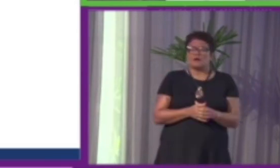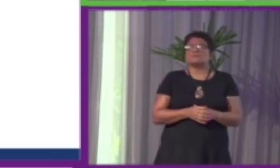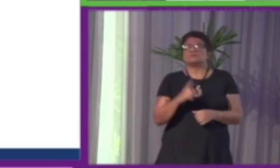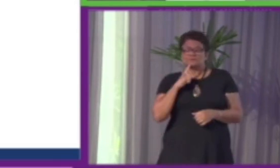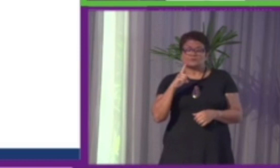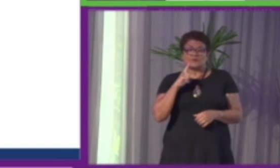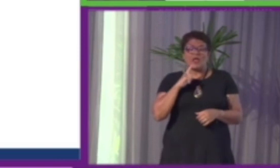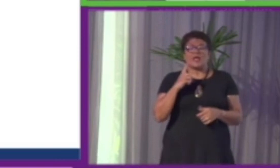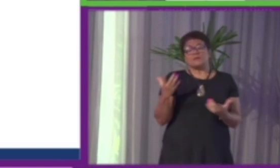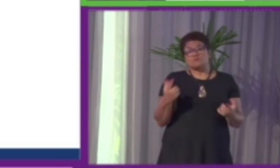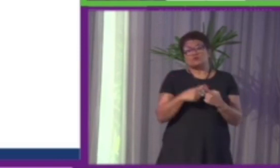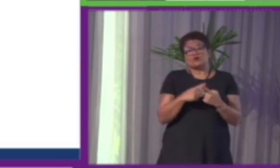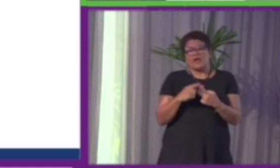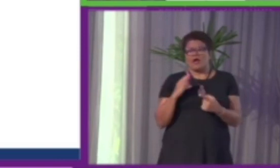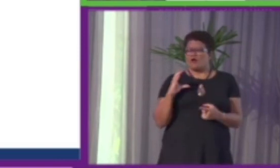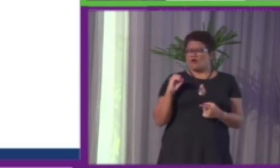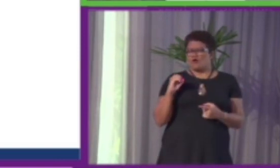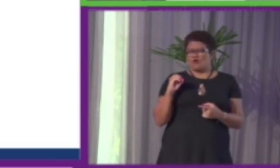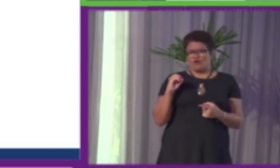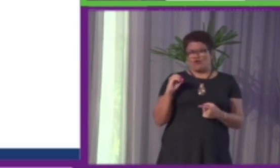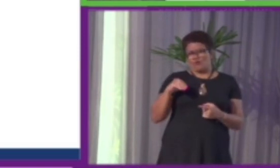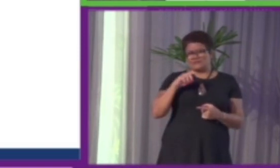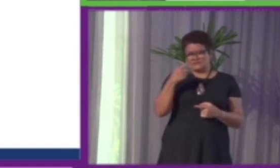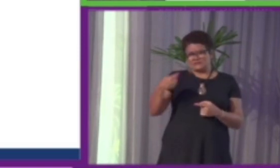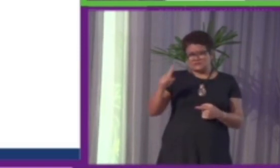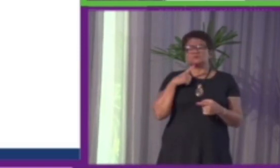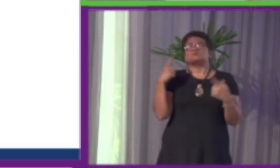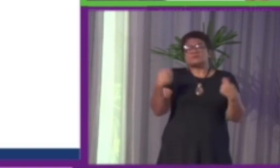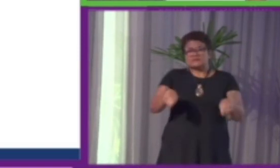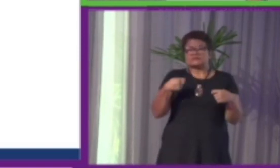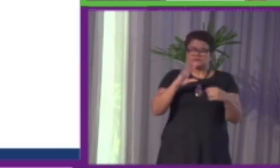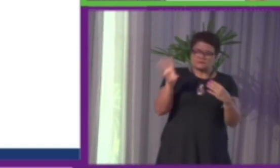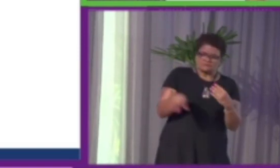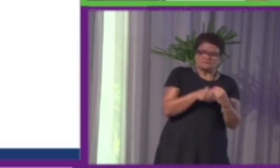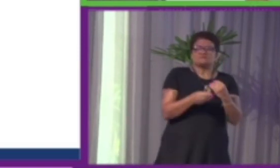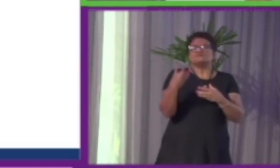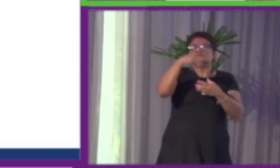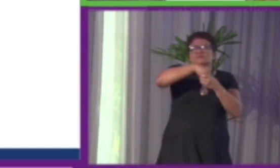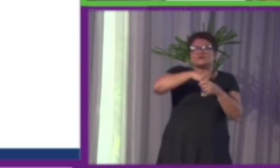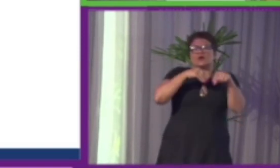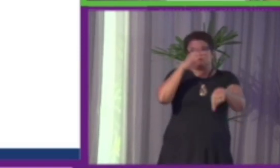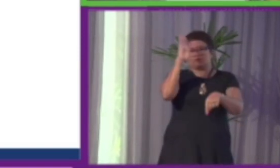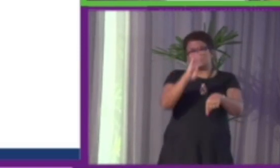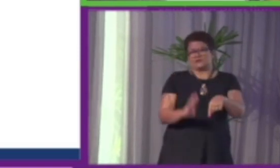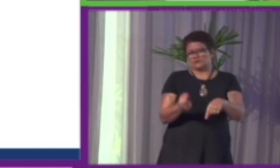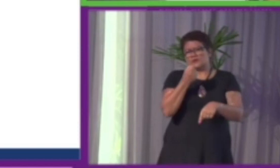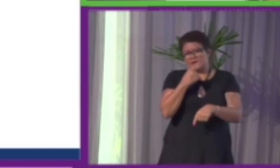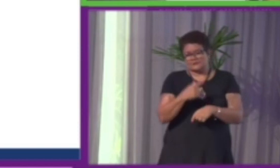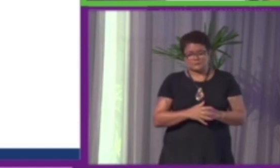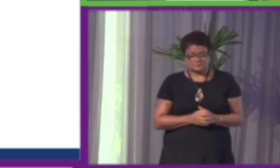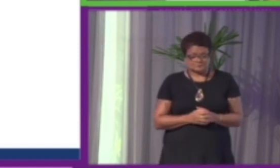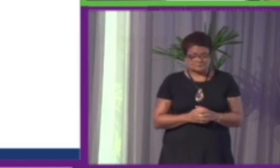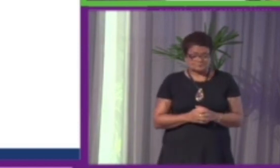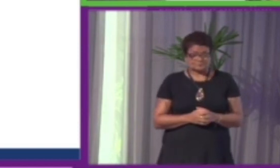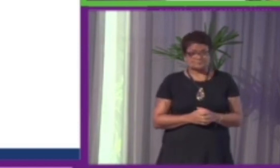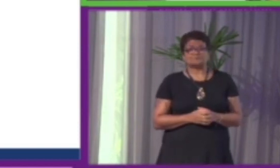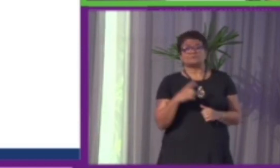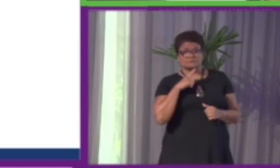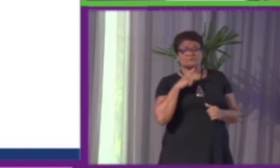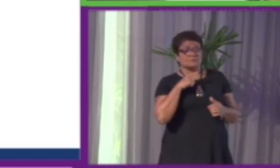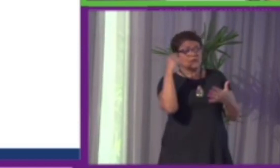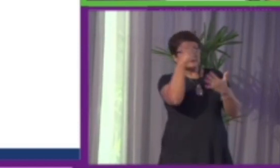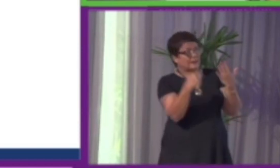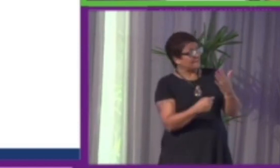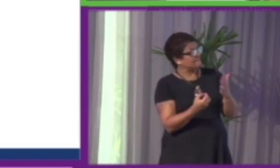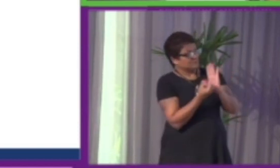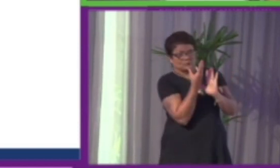reunião da Conitec e a gente conseguir ter aí a incorporação do remédio. Então, um dos pontos que a gente teve, esses foram dados do nosso